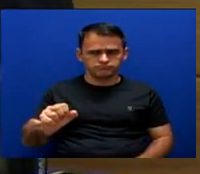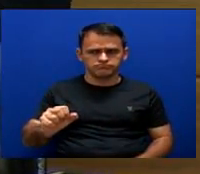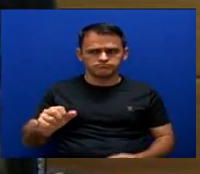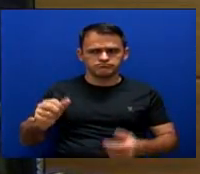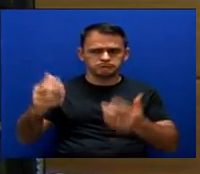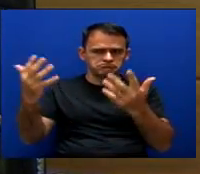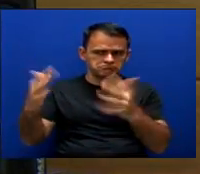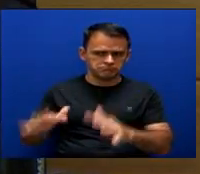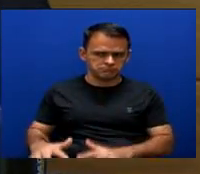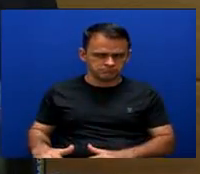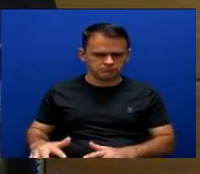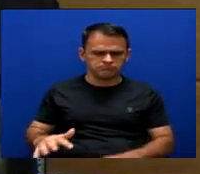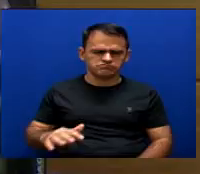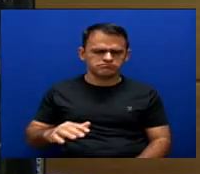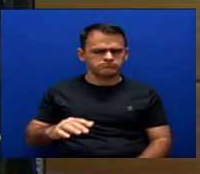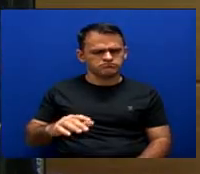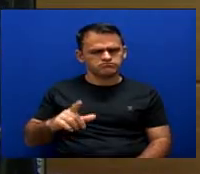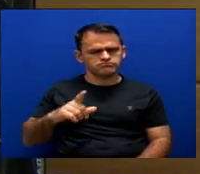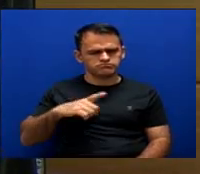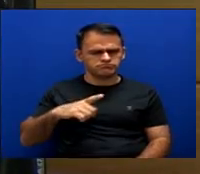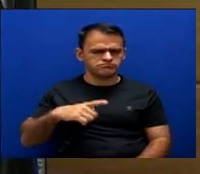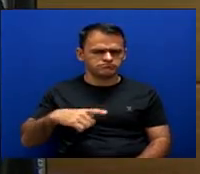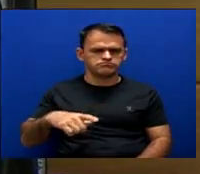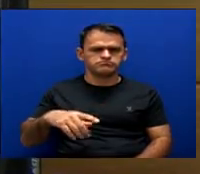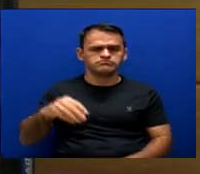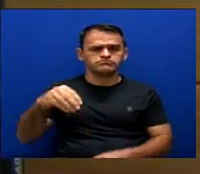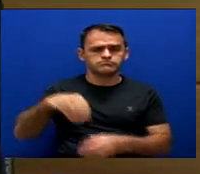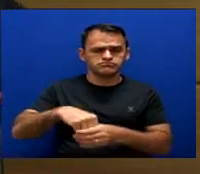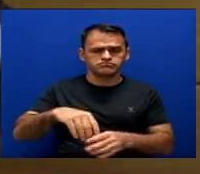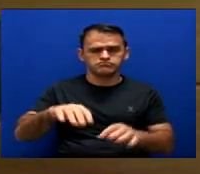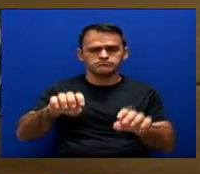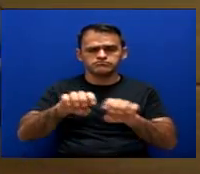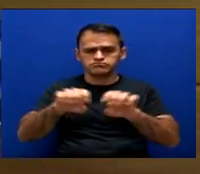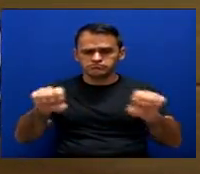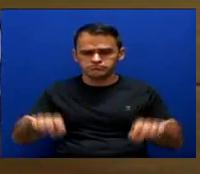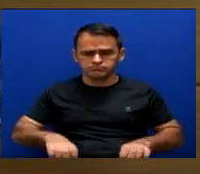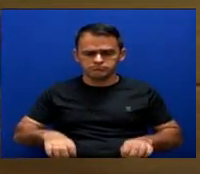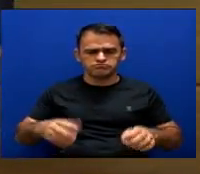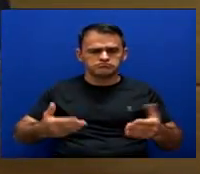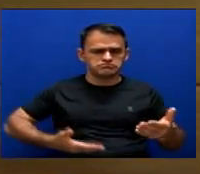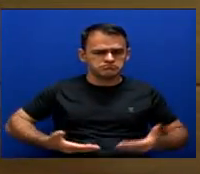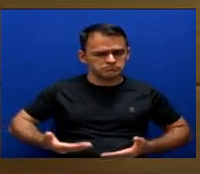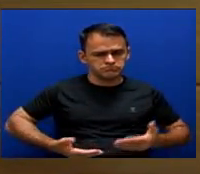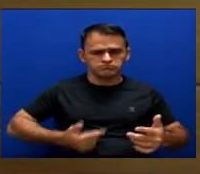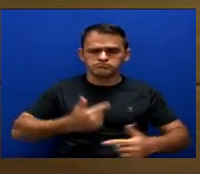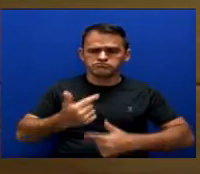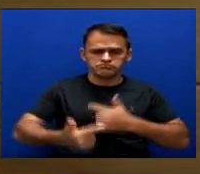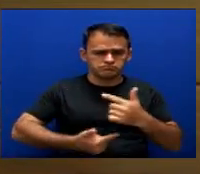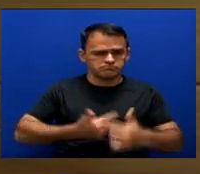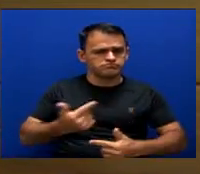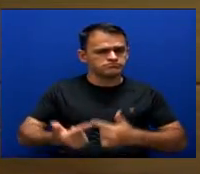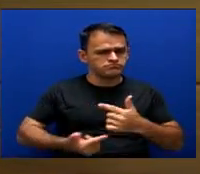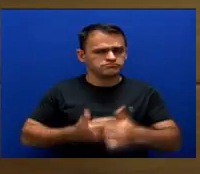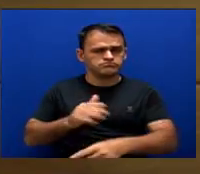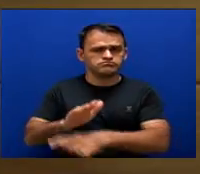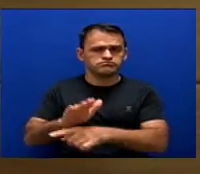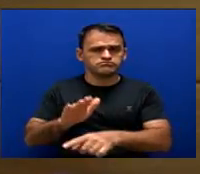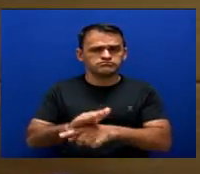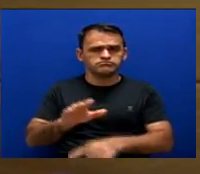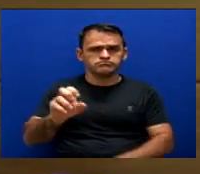mas há muitos a uma estrutura já especialmente dos trabalhadores do sus que mantém isso de pé ainda